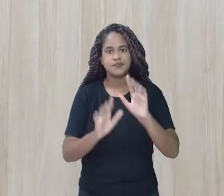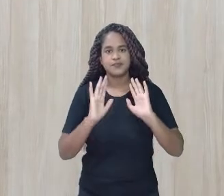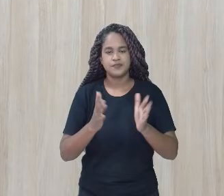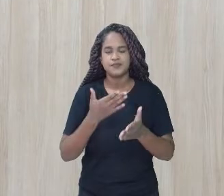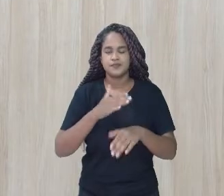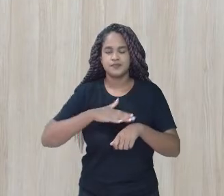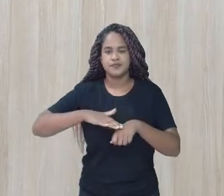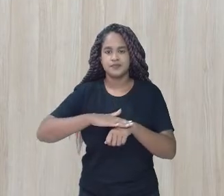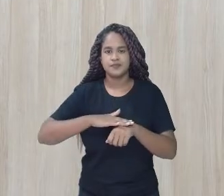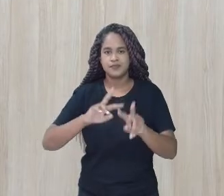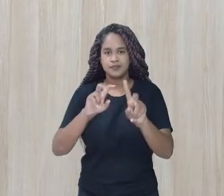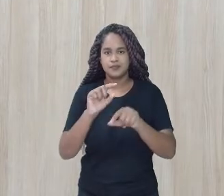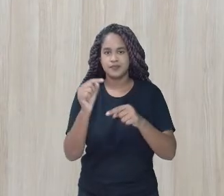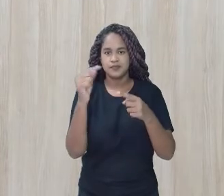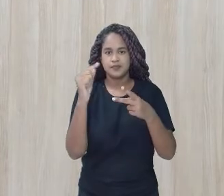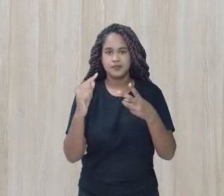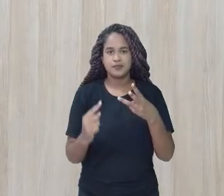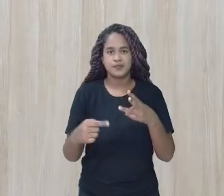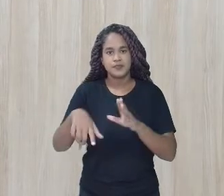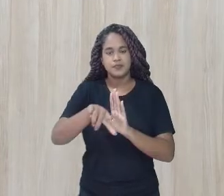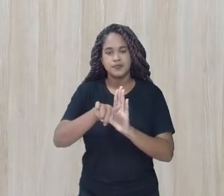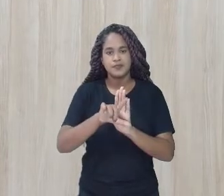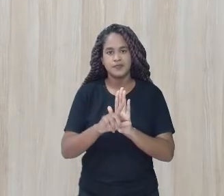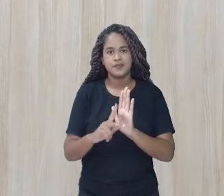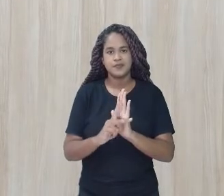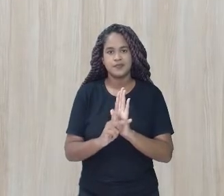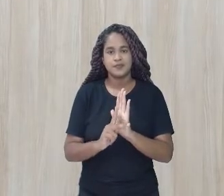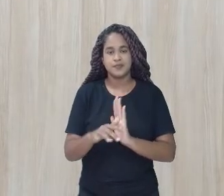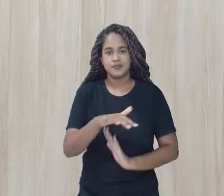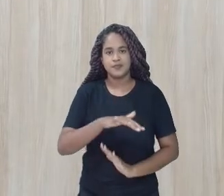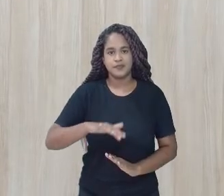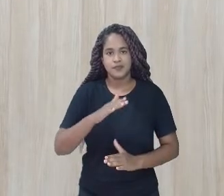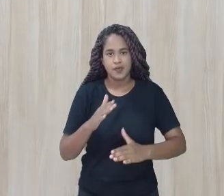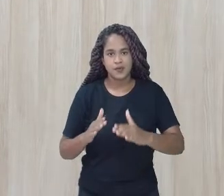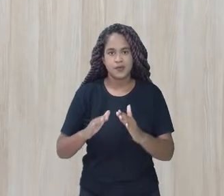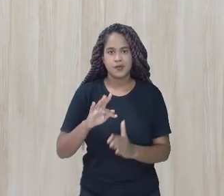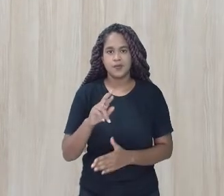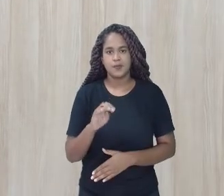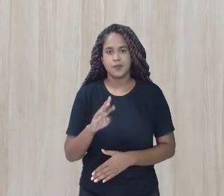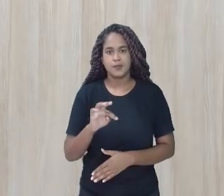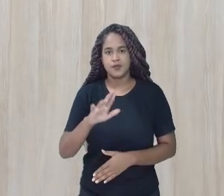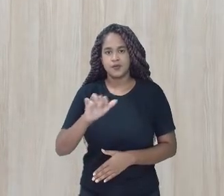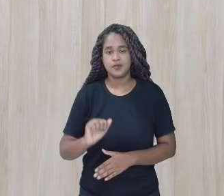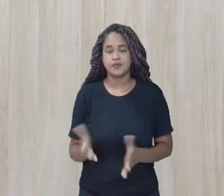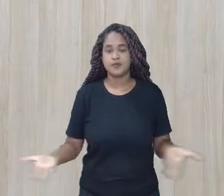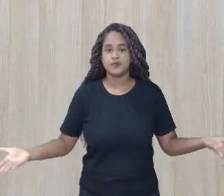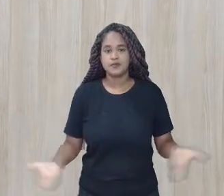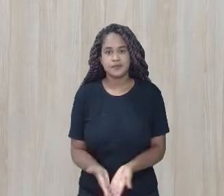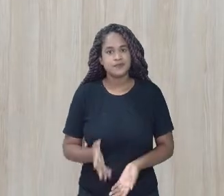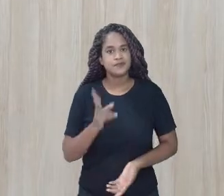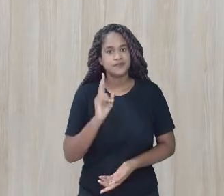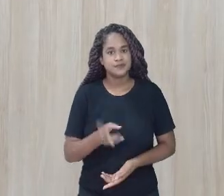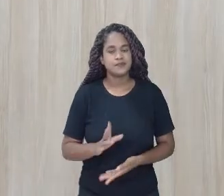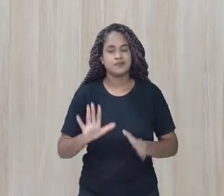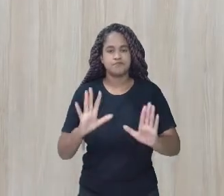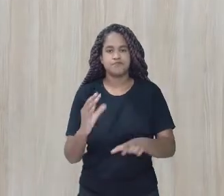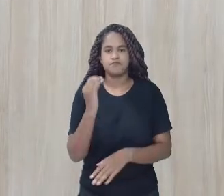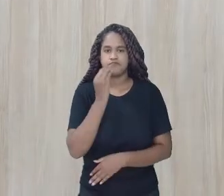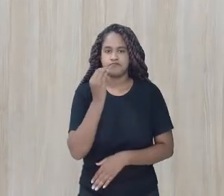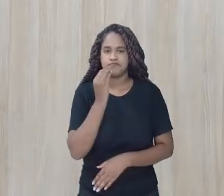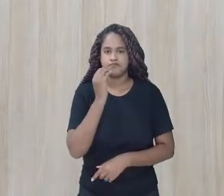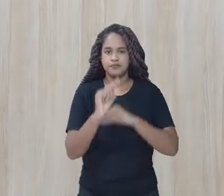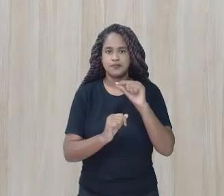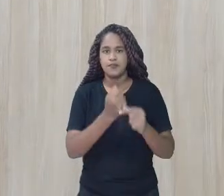conversou sobre as três leis básicas da robótica. E hoje a gente continua, mas a gente vai tentar